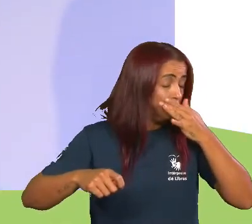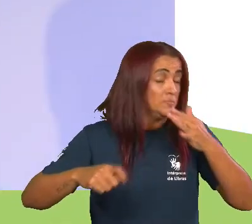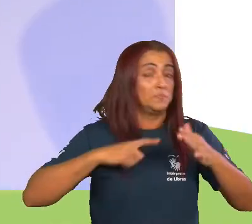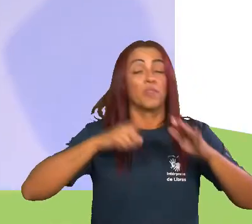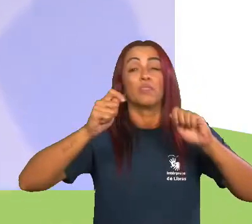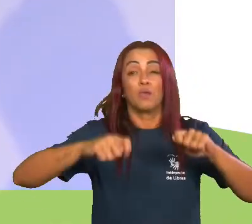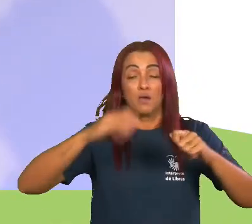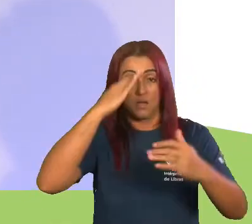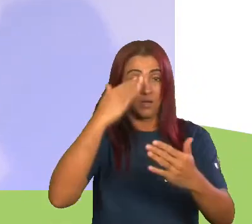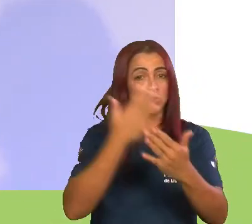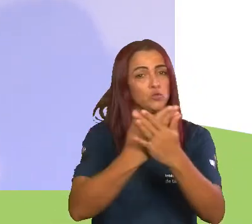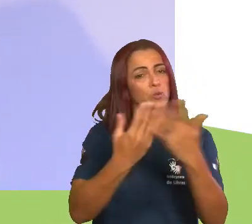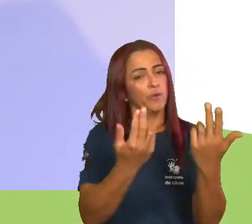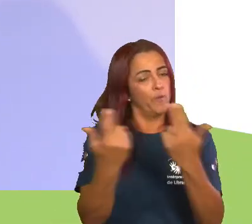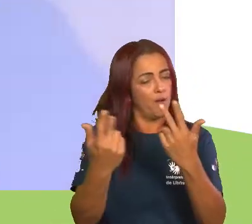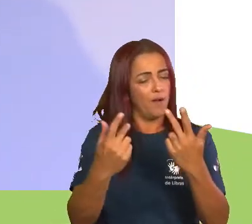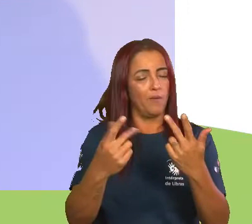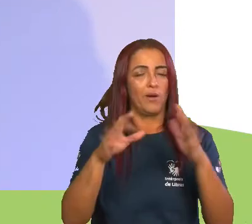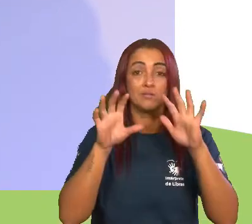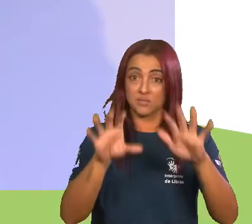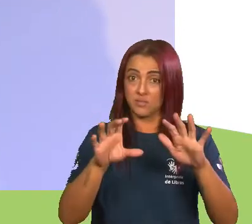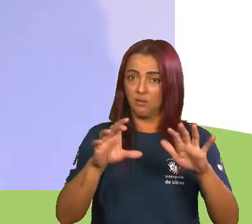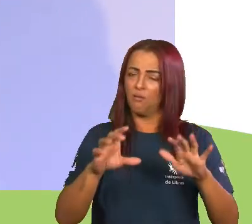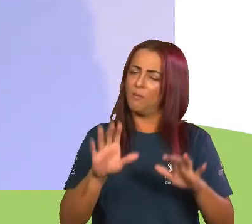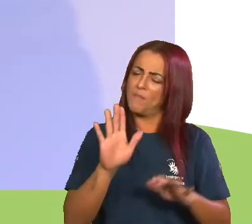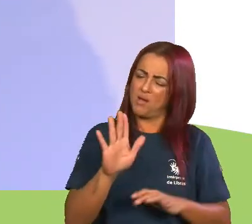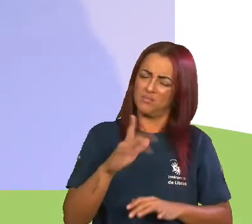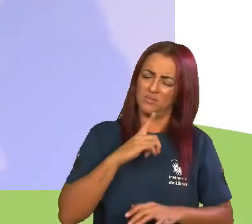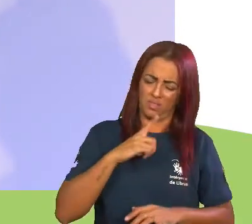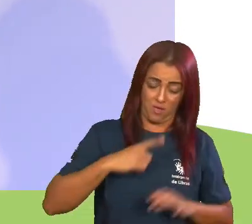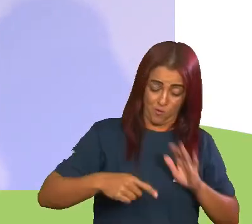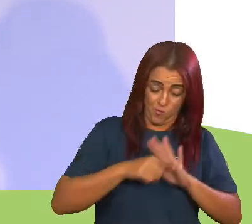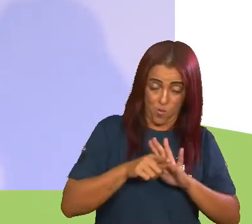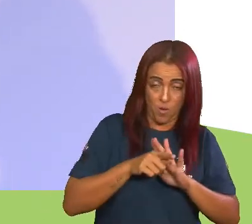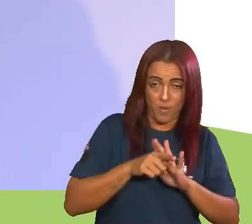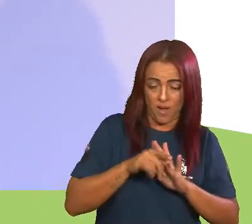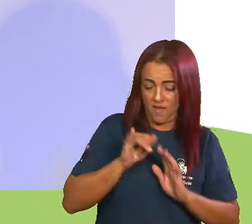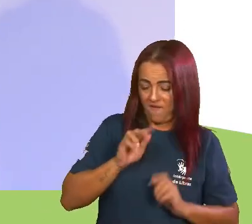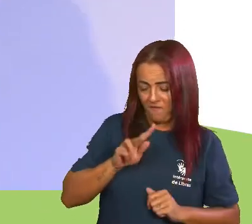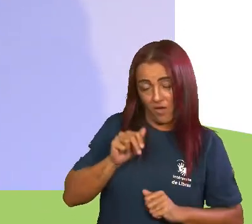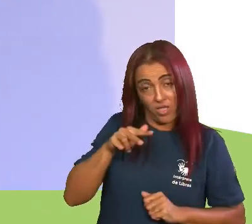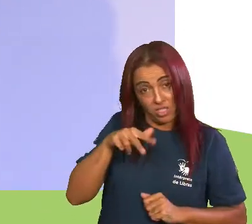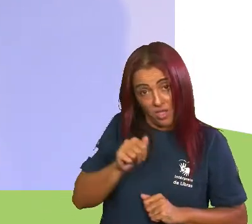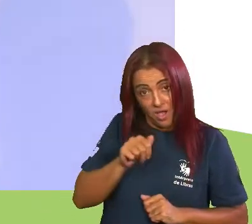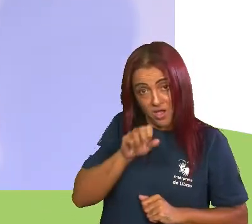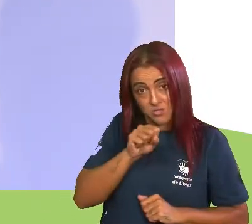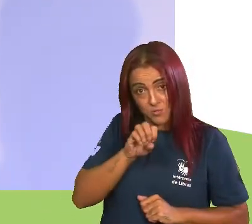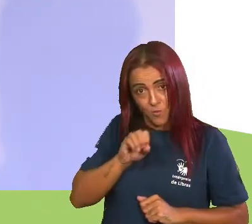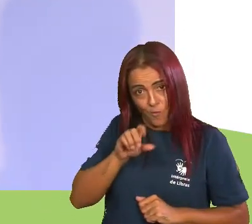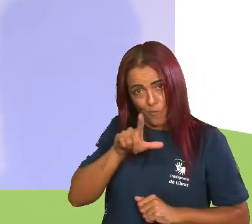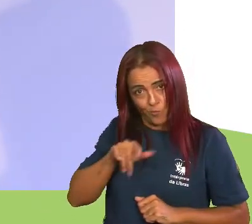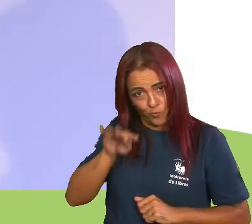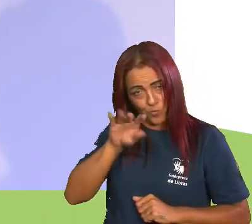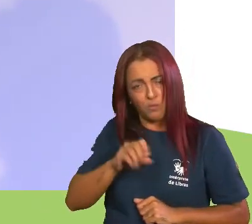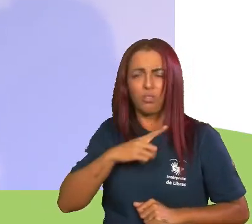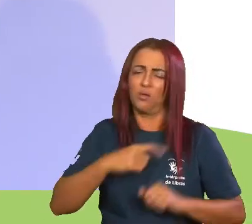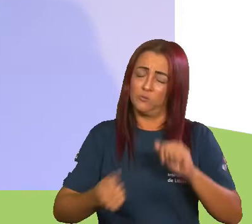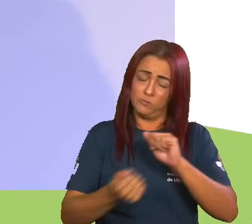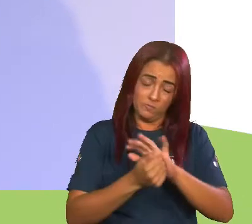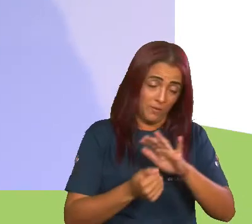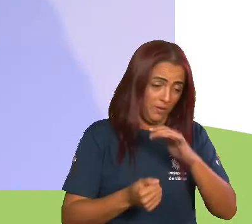Porque ali é um sonho igual, um sonho coletivo. Eu tenho aqui Ivana Souto, que está comigo desde a minha adolescência,